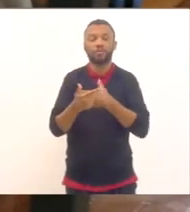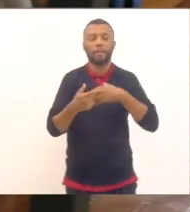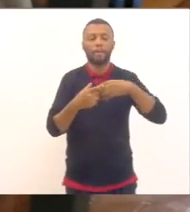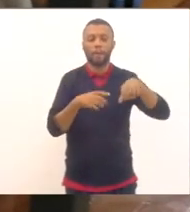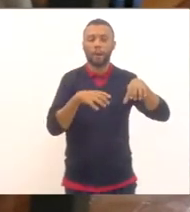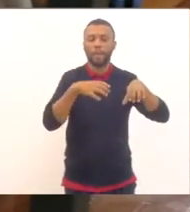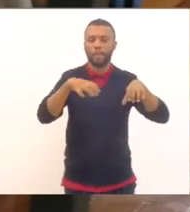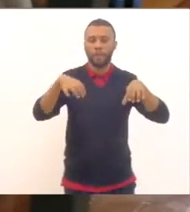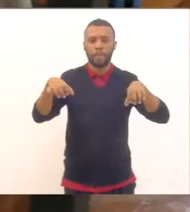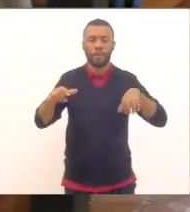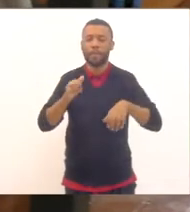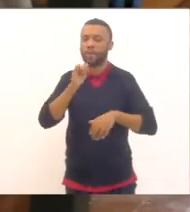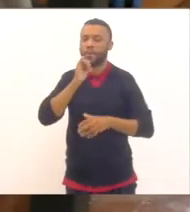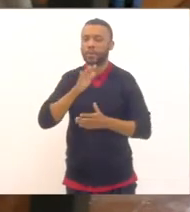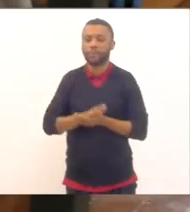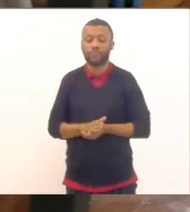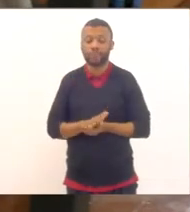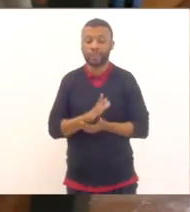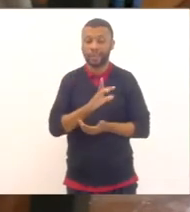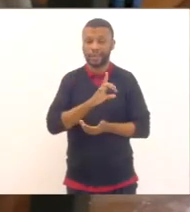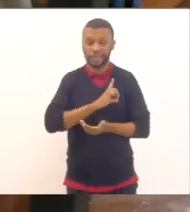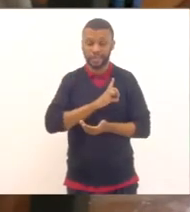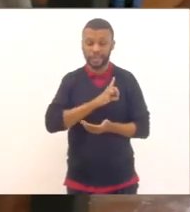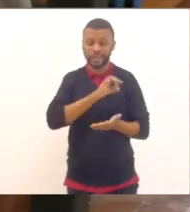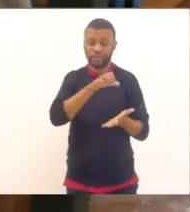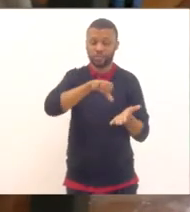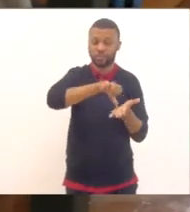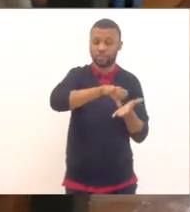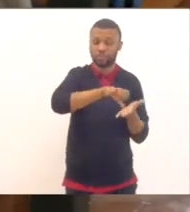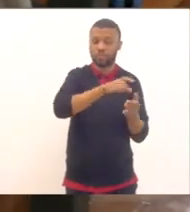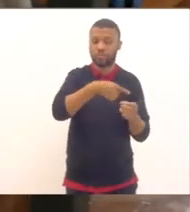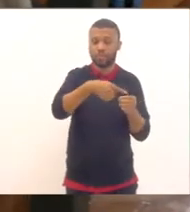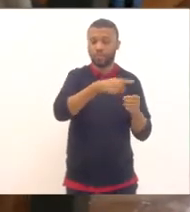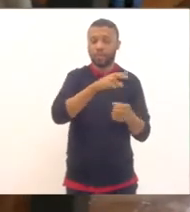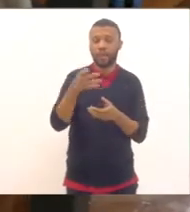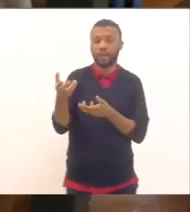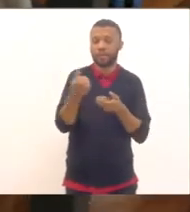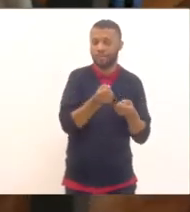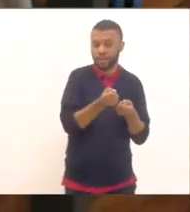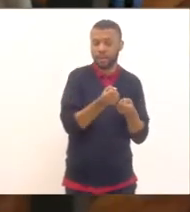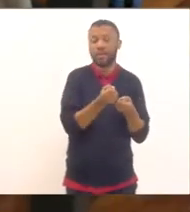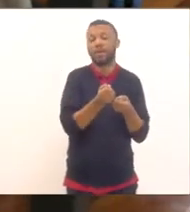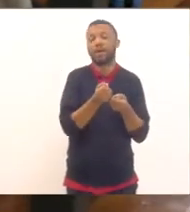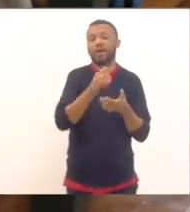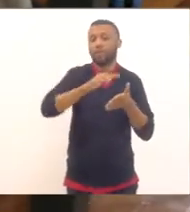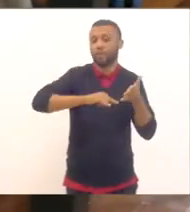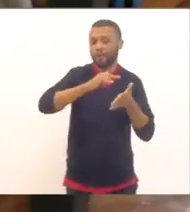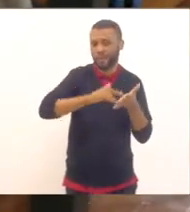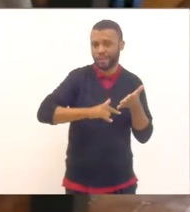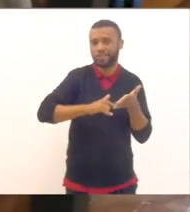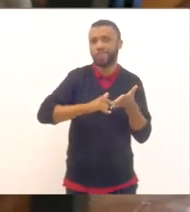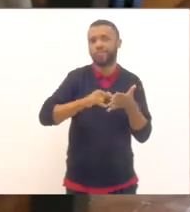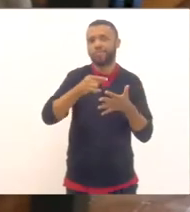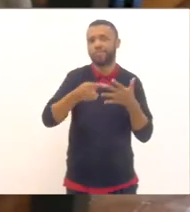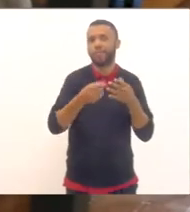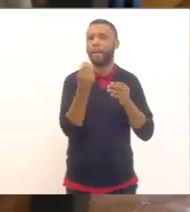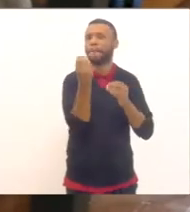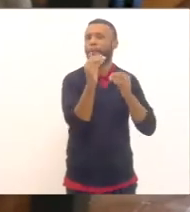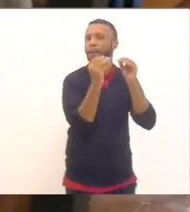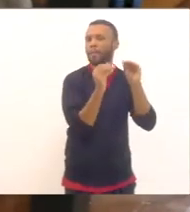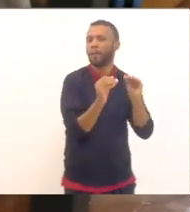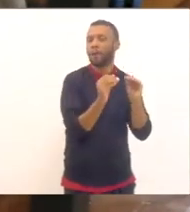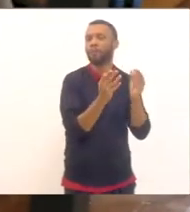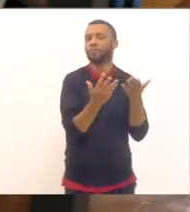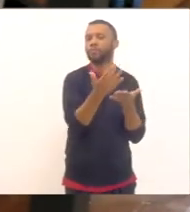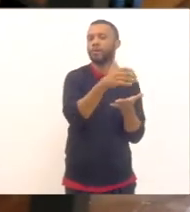a delegacia distrital vai receber toda a documentação vai jogar um banco de dados e à drf vai